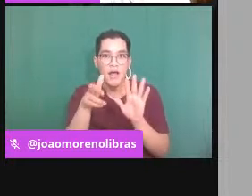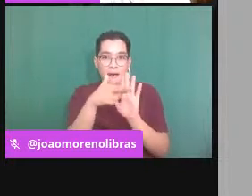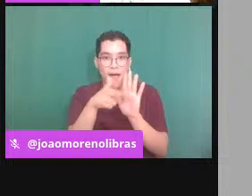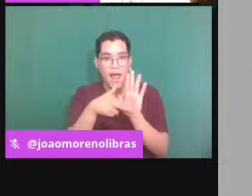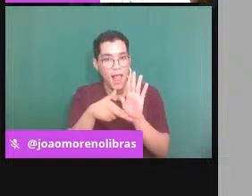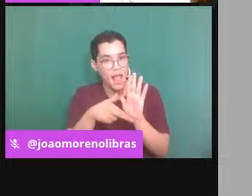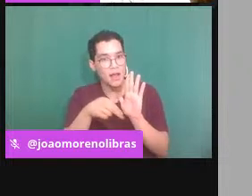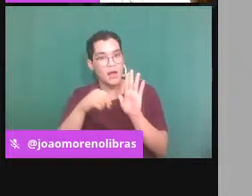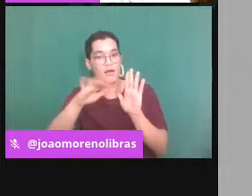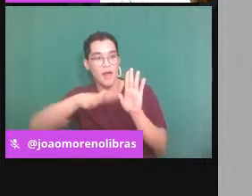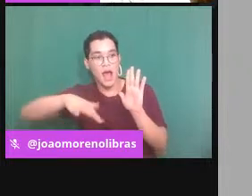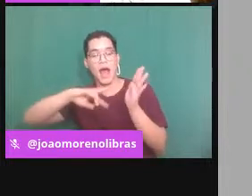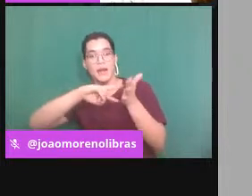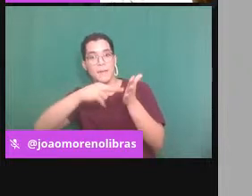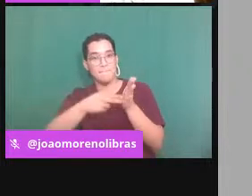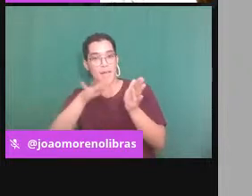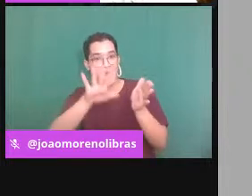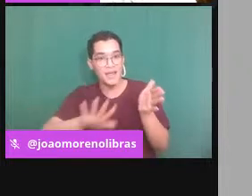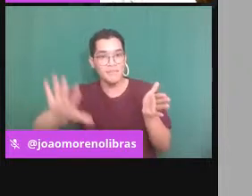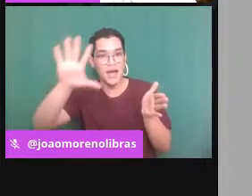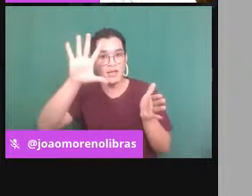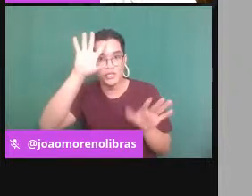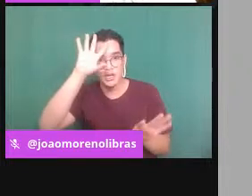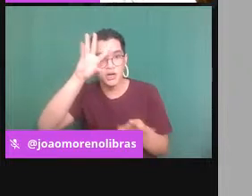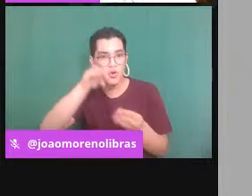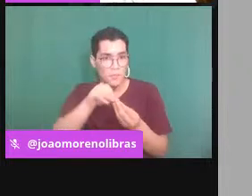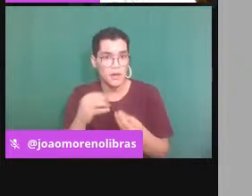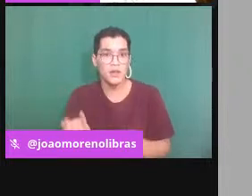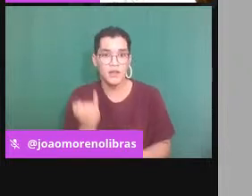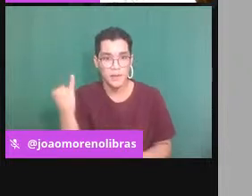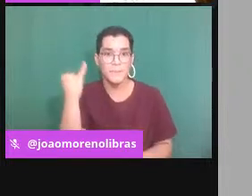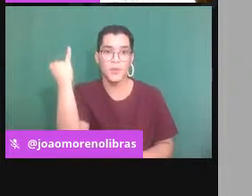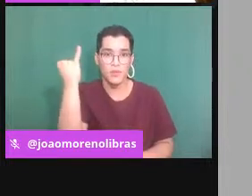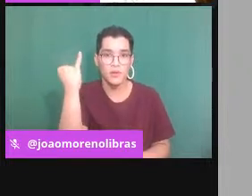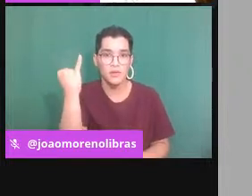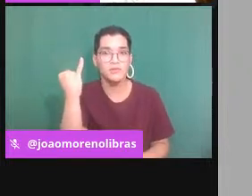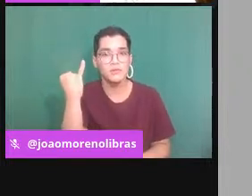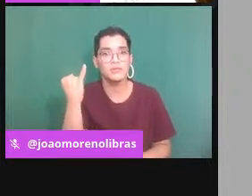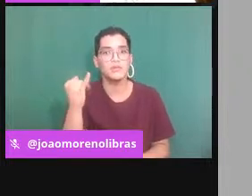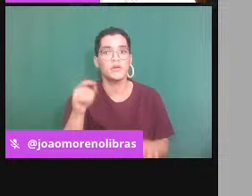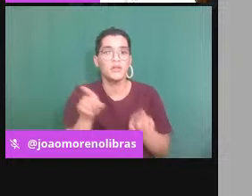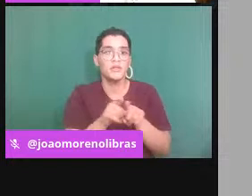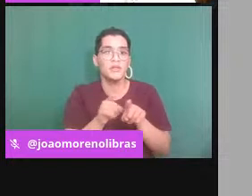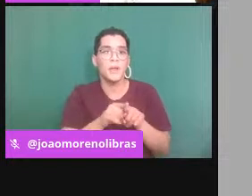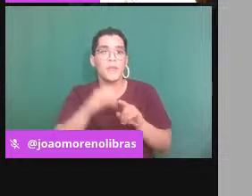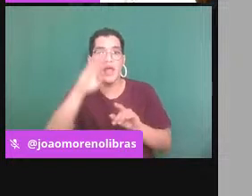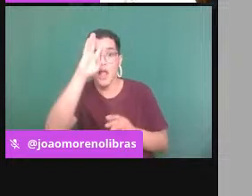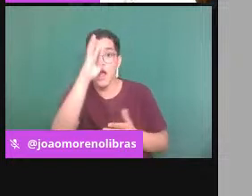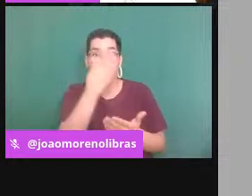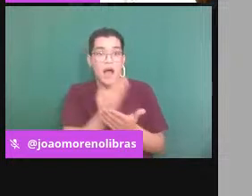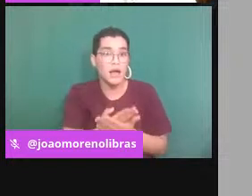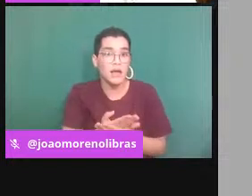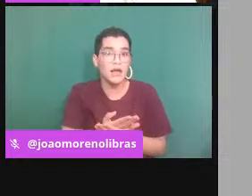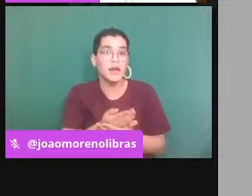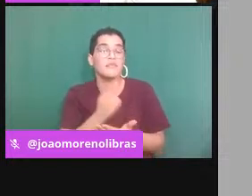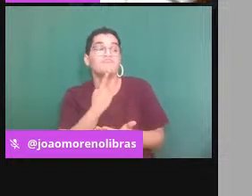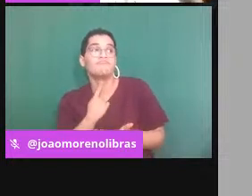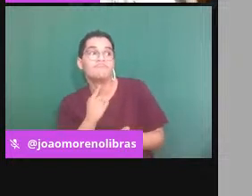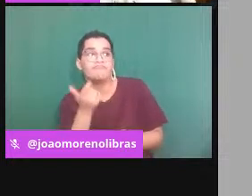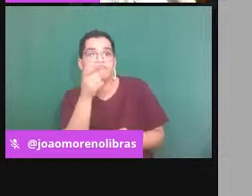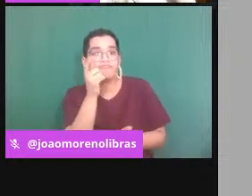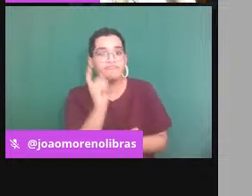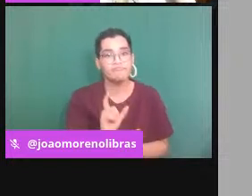estabelece sem se levar em conta a interação, bem como as crenças, os desejos, as preferências, as normas sociais, os valores e